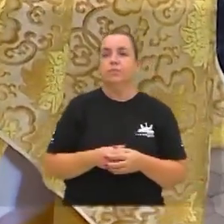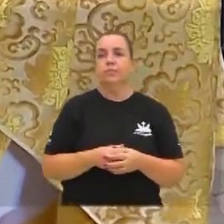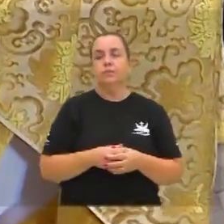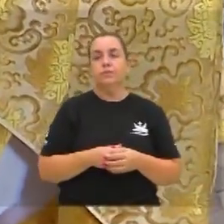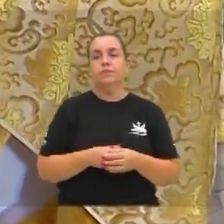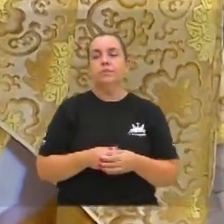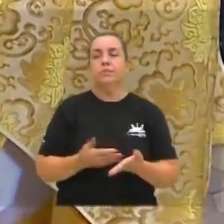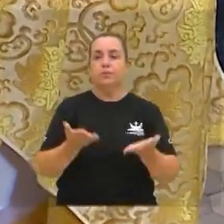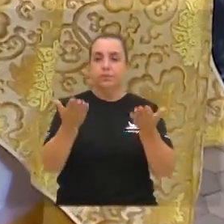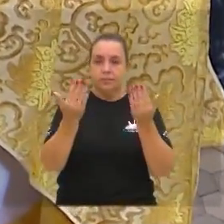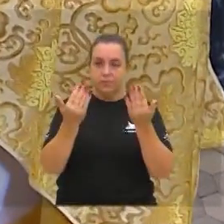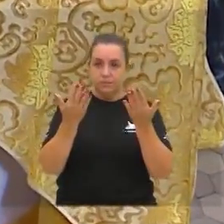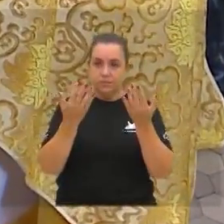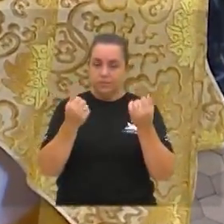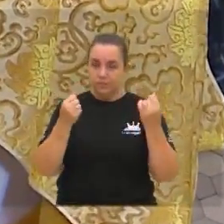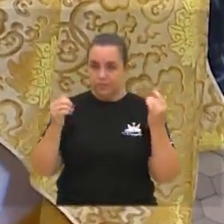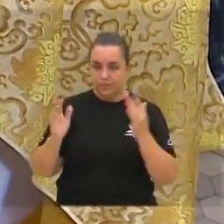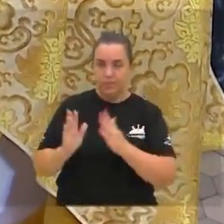adoremos.